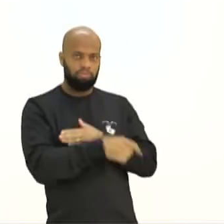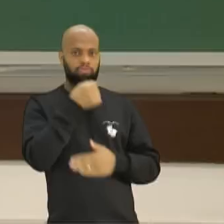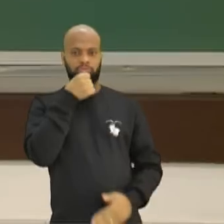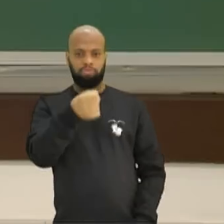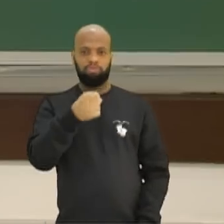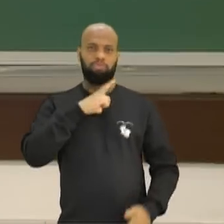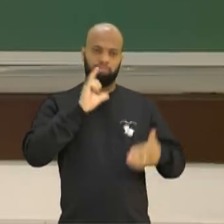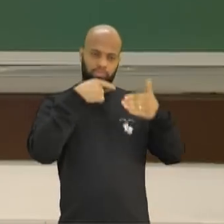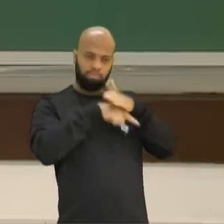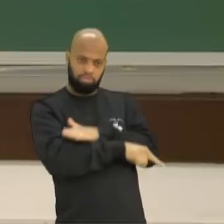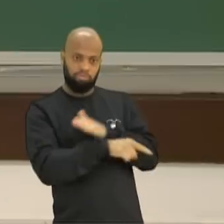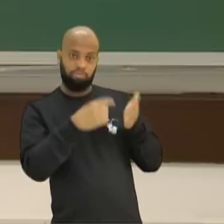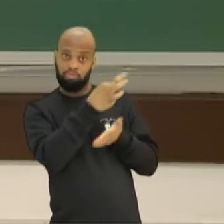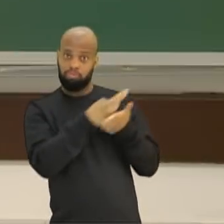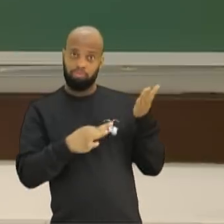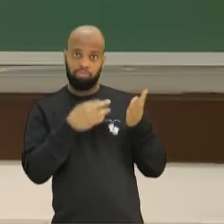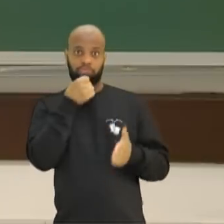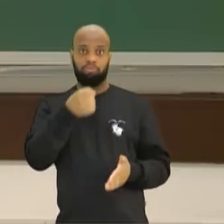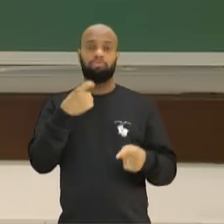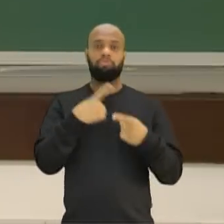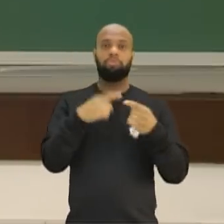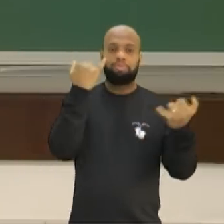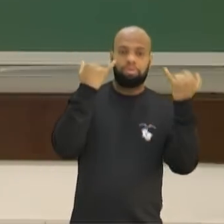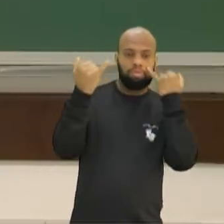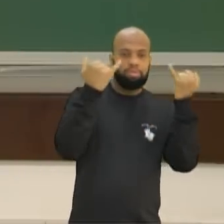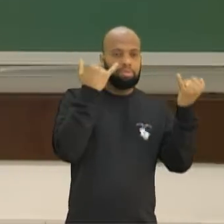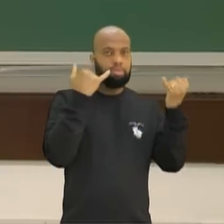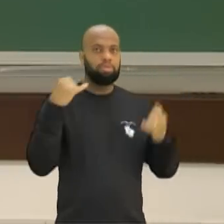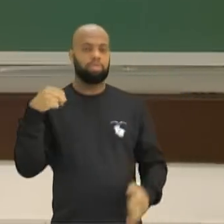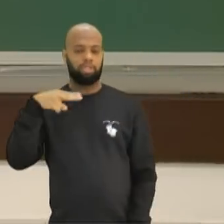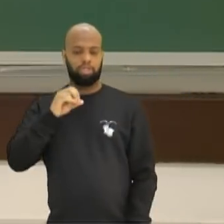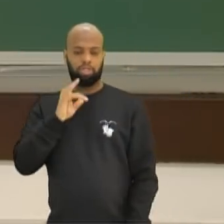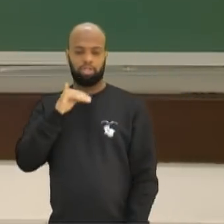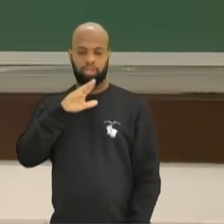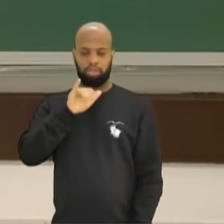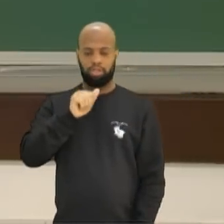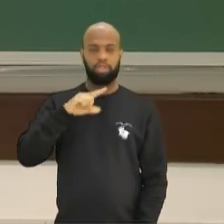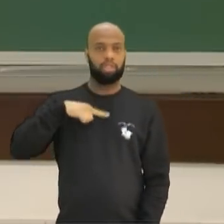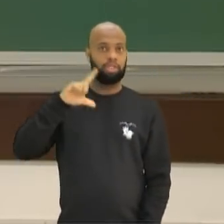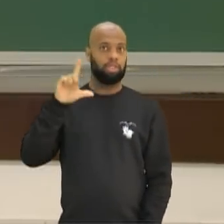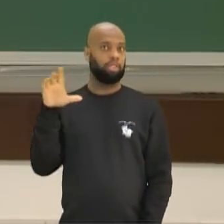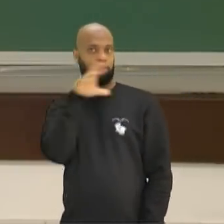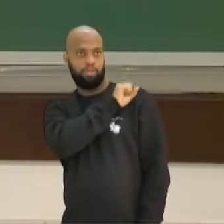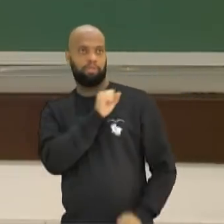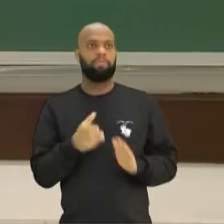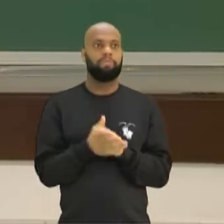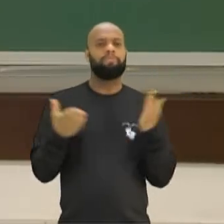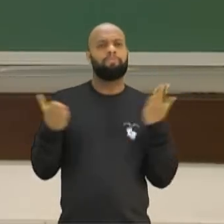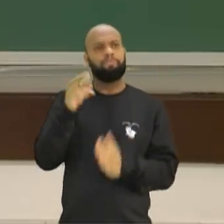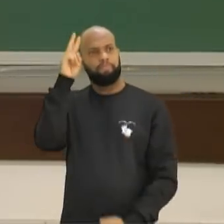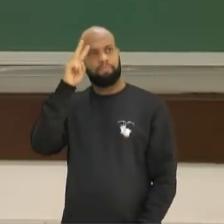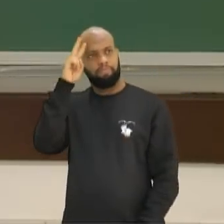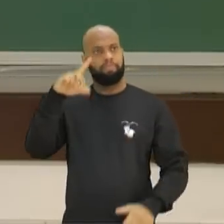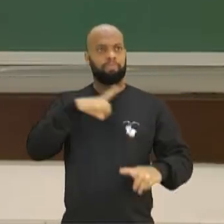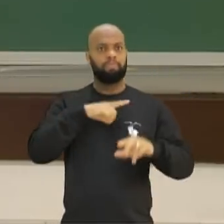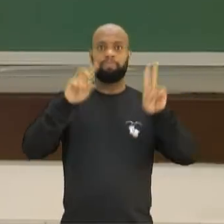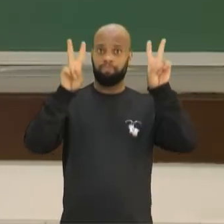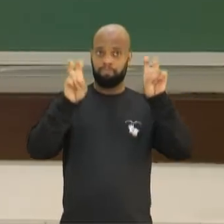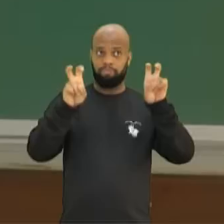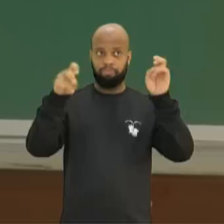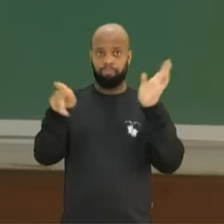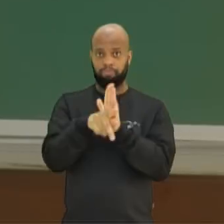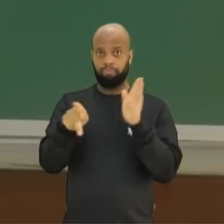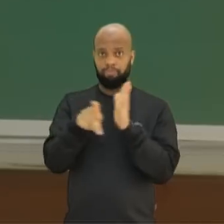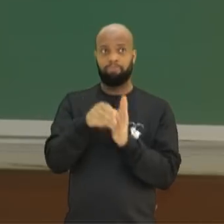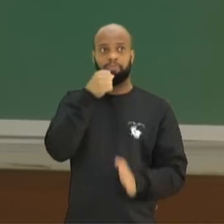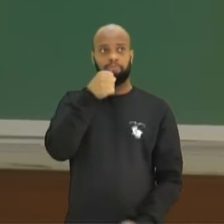aprofundada do que uma notícia. A notícia ela é mais rápida. Então, só para a gente lembrar, o título da nossa